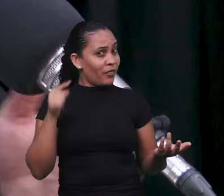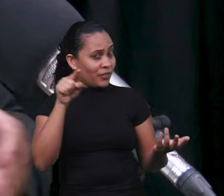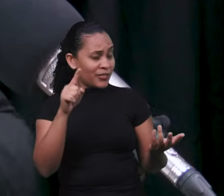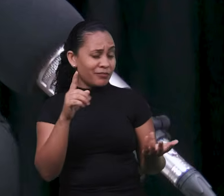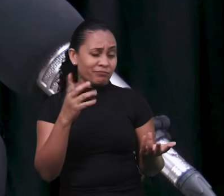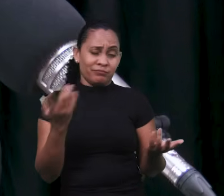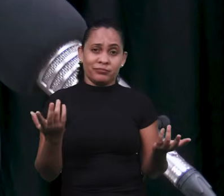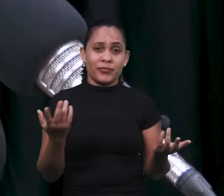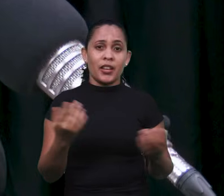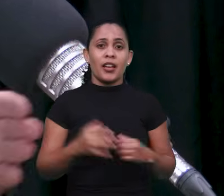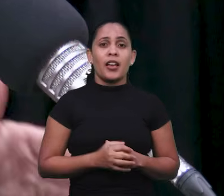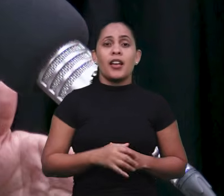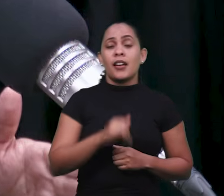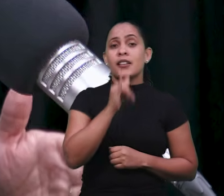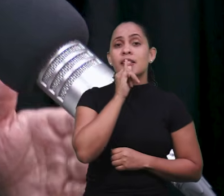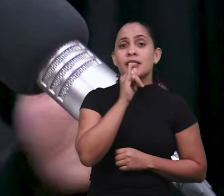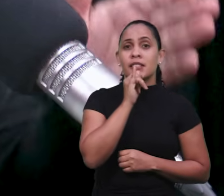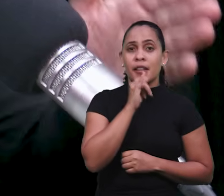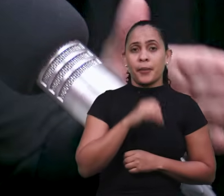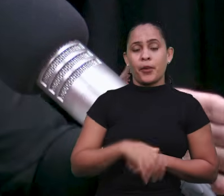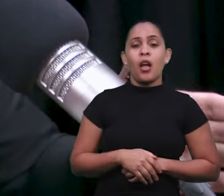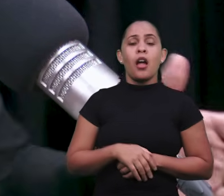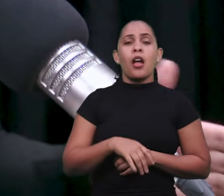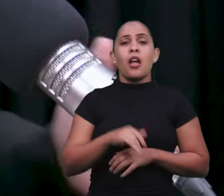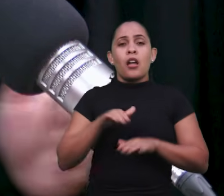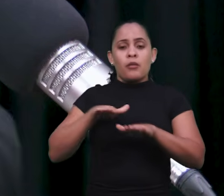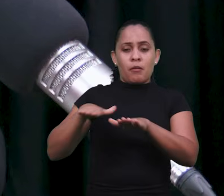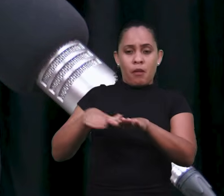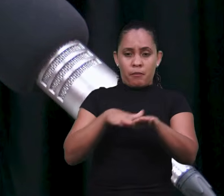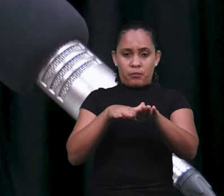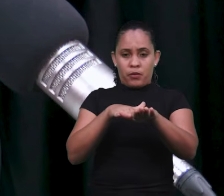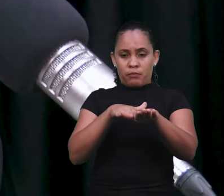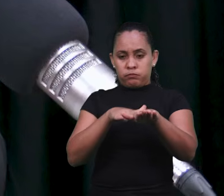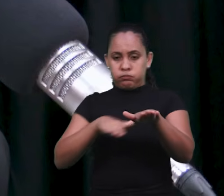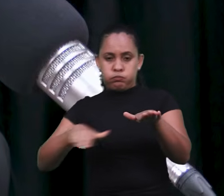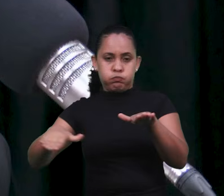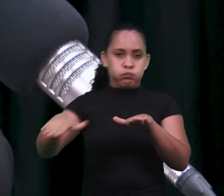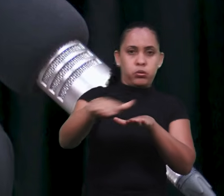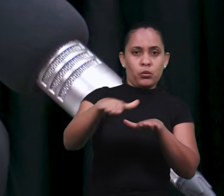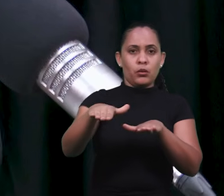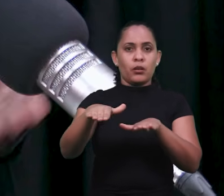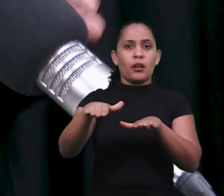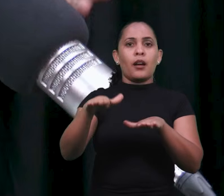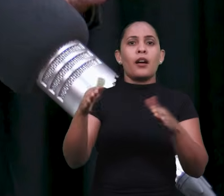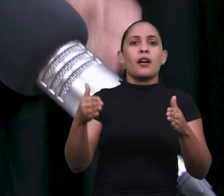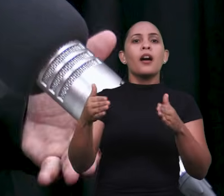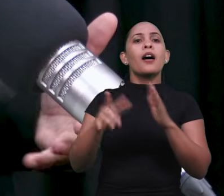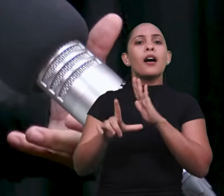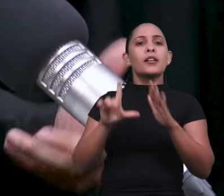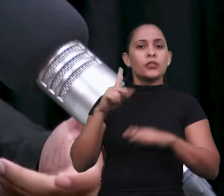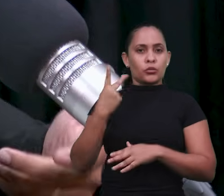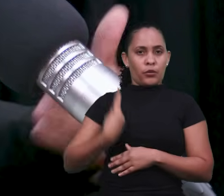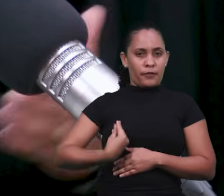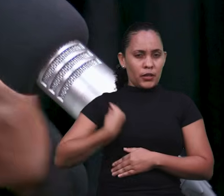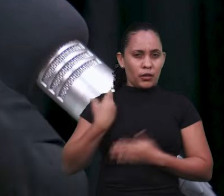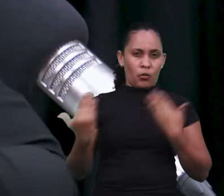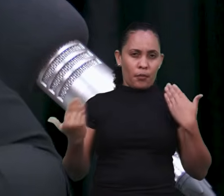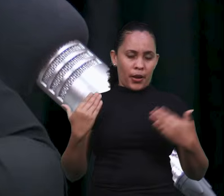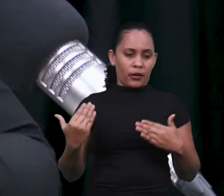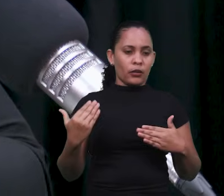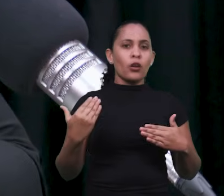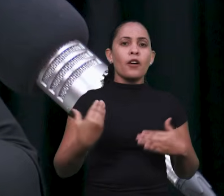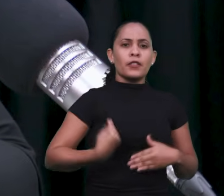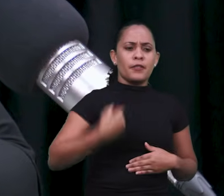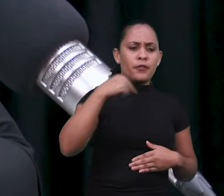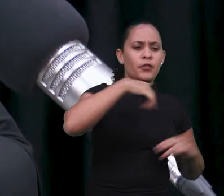Você mudar o sentido, você está numa pista ou você está numa rodovia, você muda para você troca o sentido. Então antes a minha vida era focada para o mundo, agora, ó,